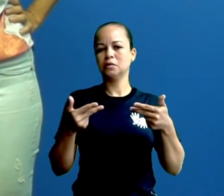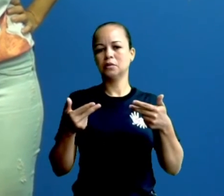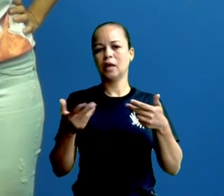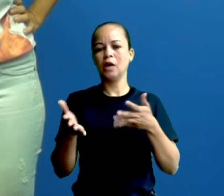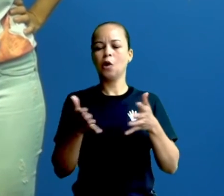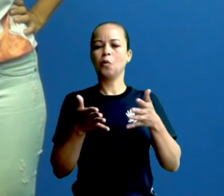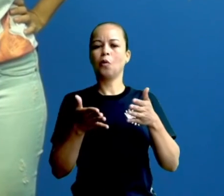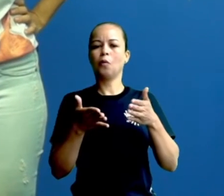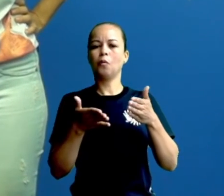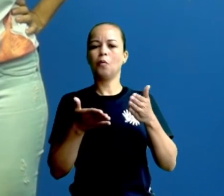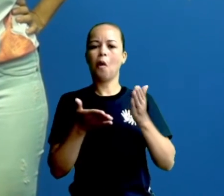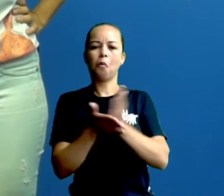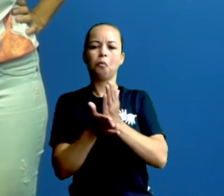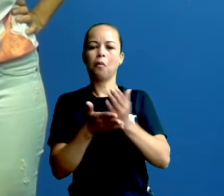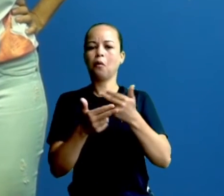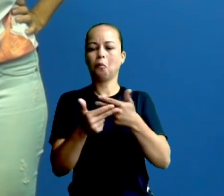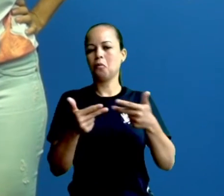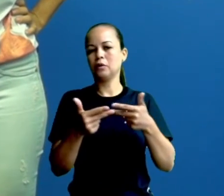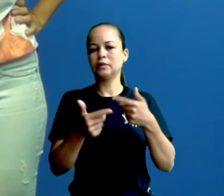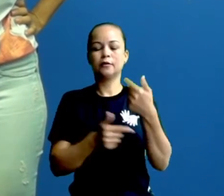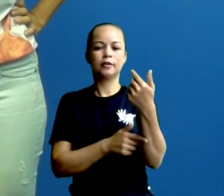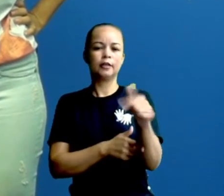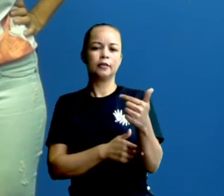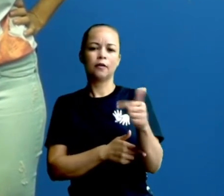que não